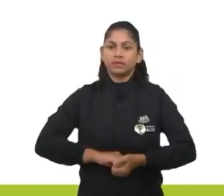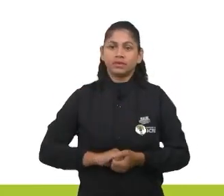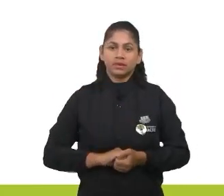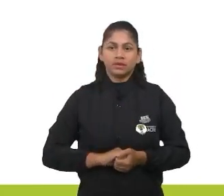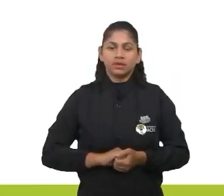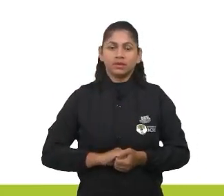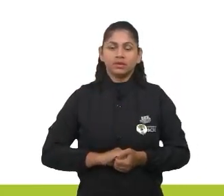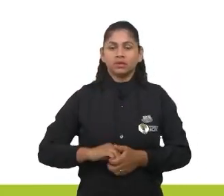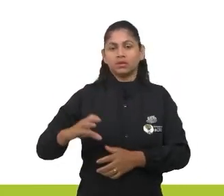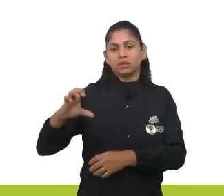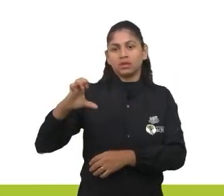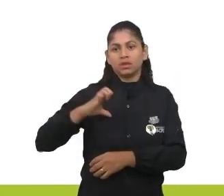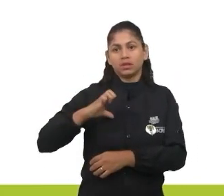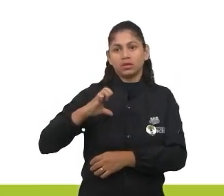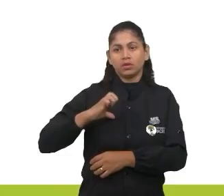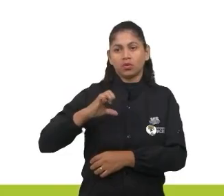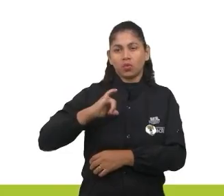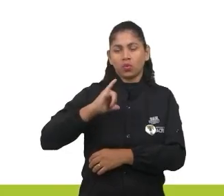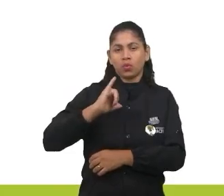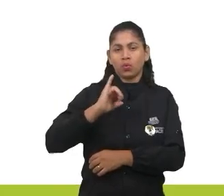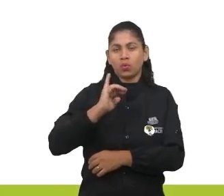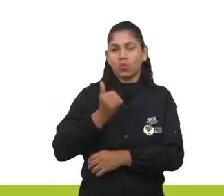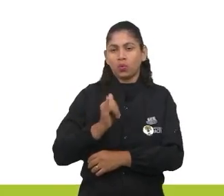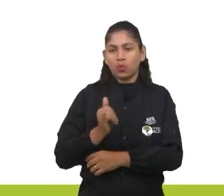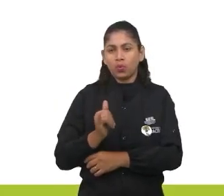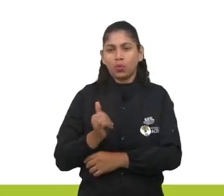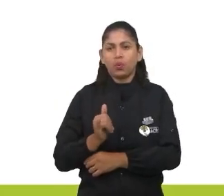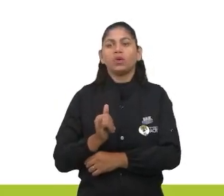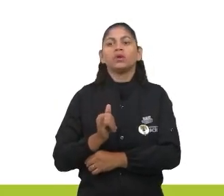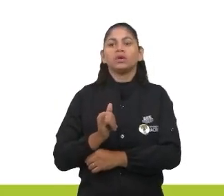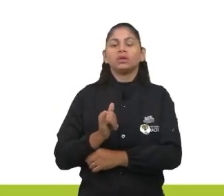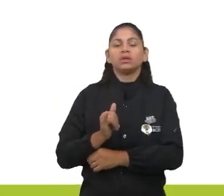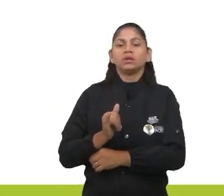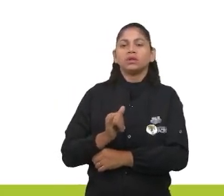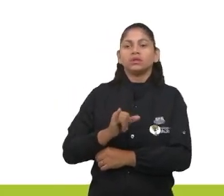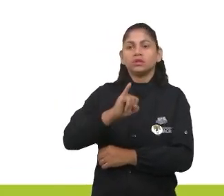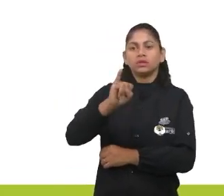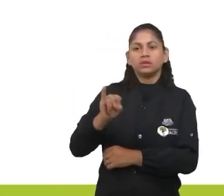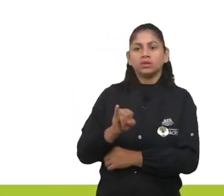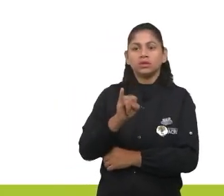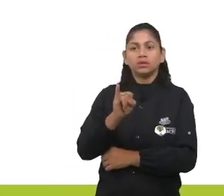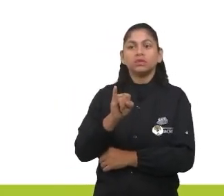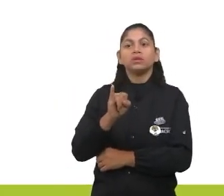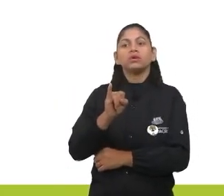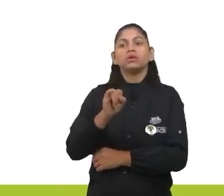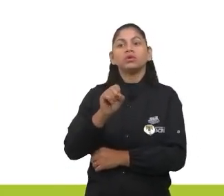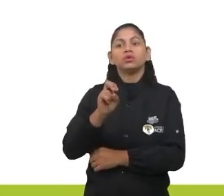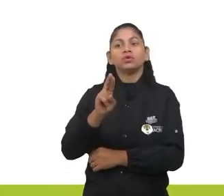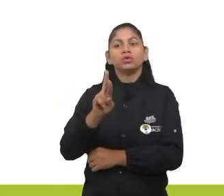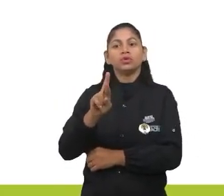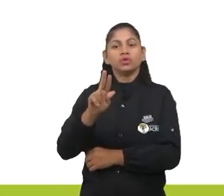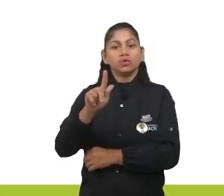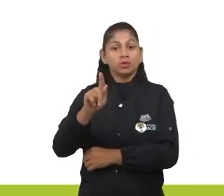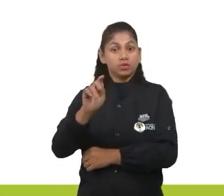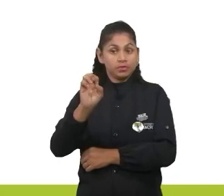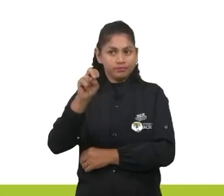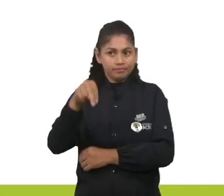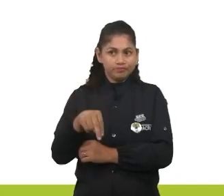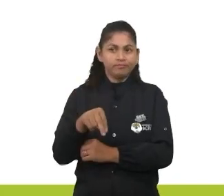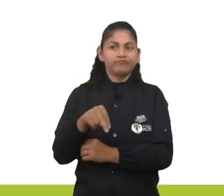A ética do discurso de Jürgen Habermas é conhecida por sua sugestão de que